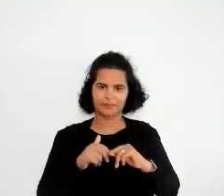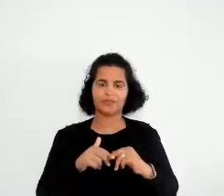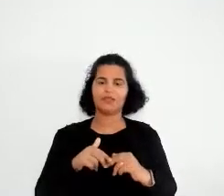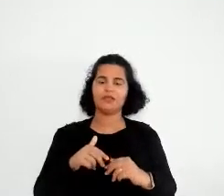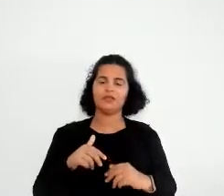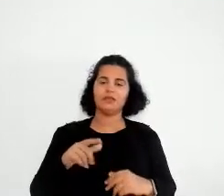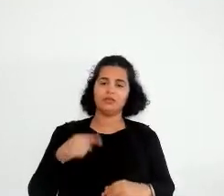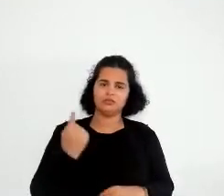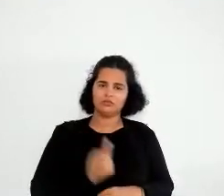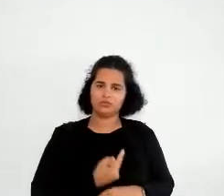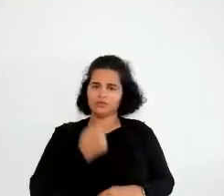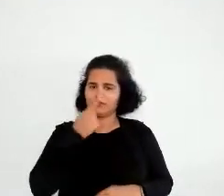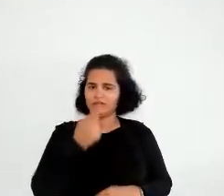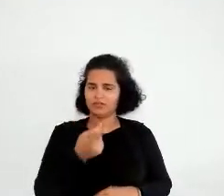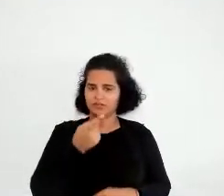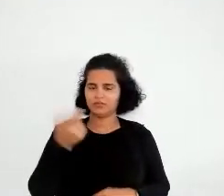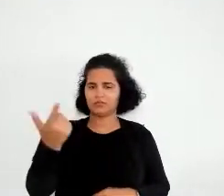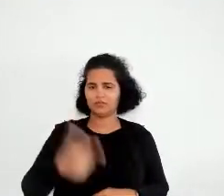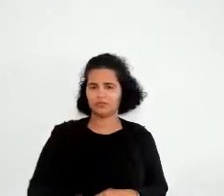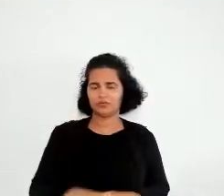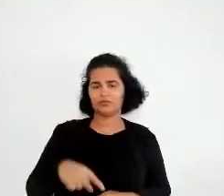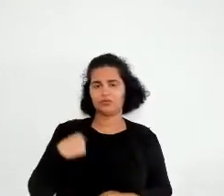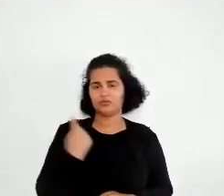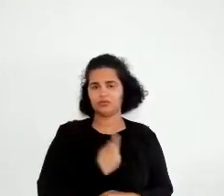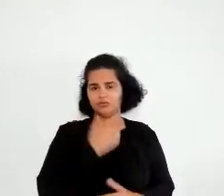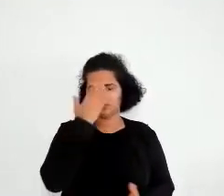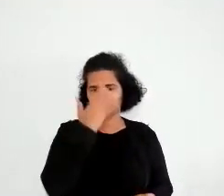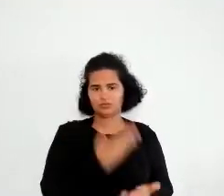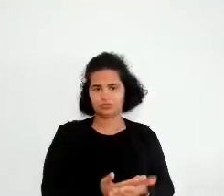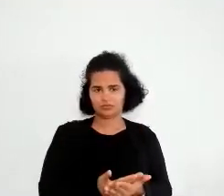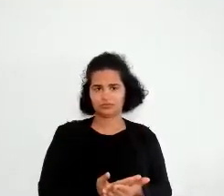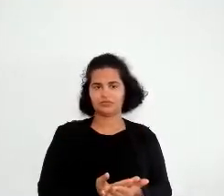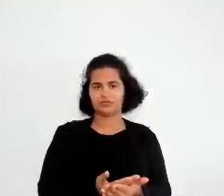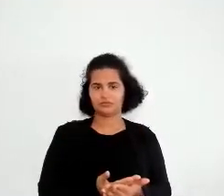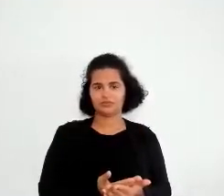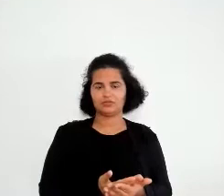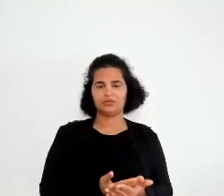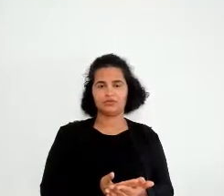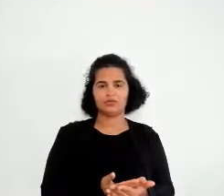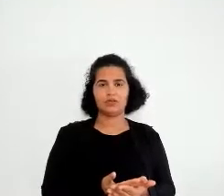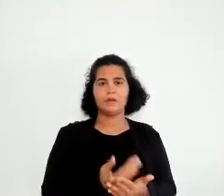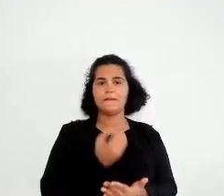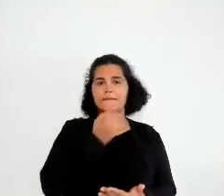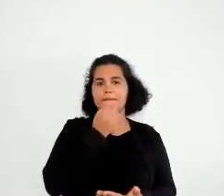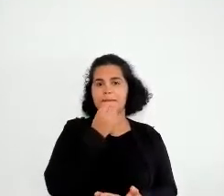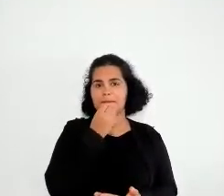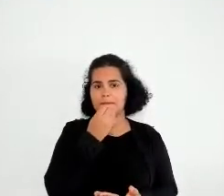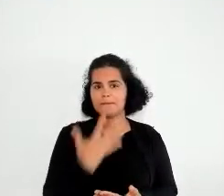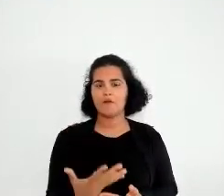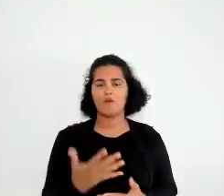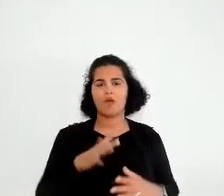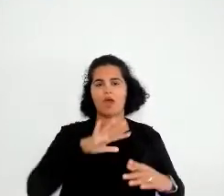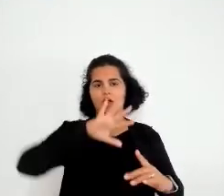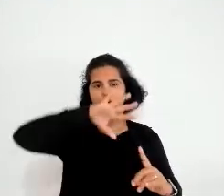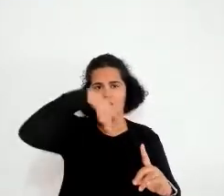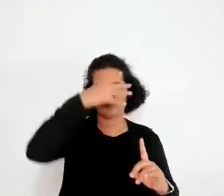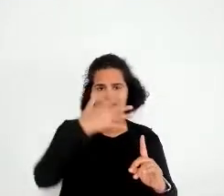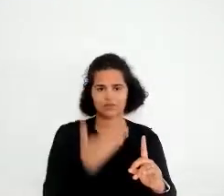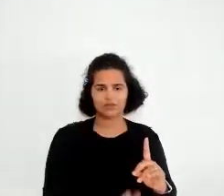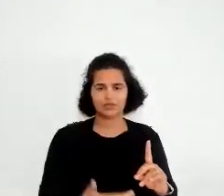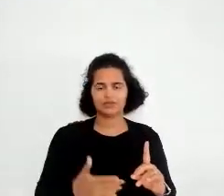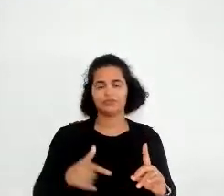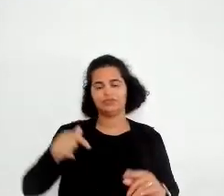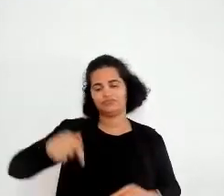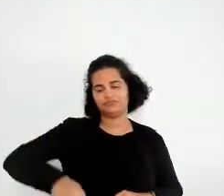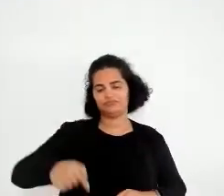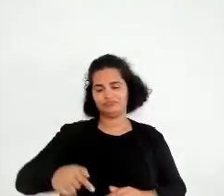reafirmamos nossos ideais e agradecimentos pela generosa homenagem que esta casa nos